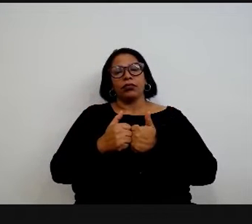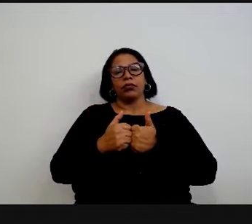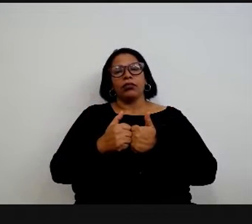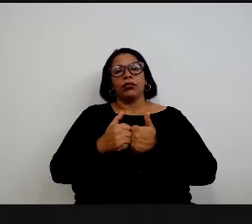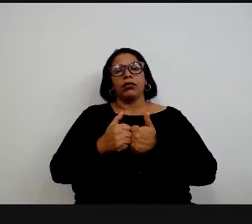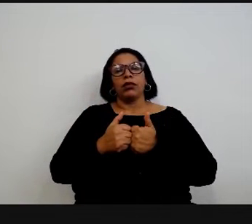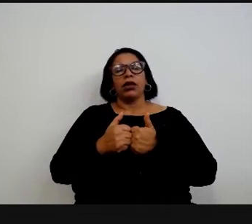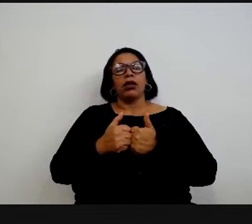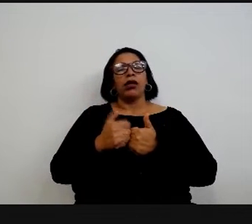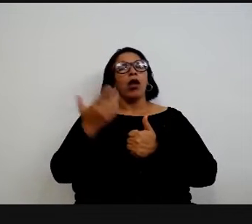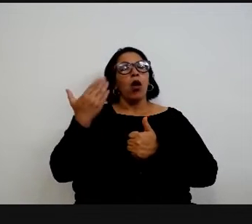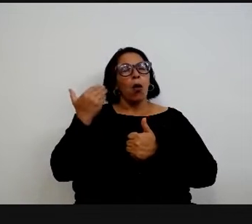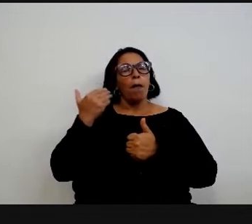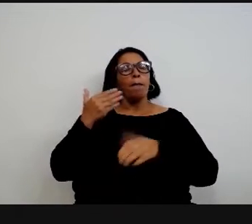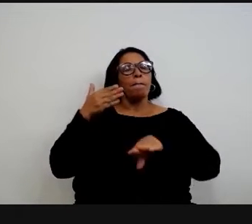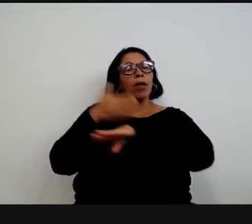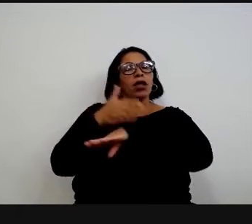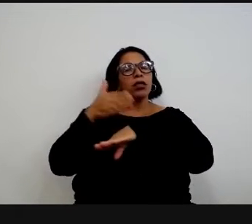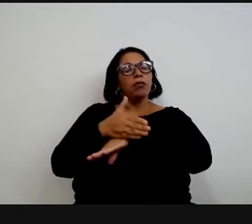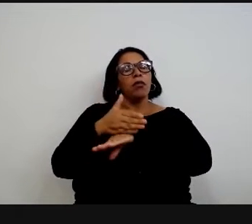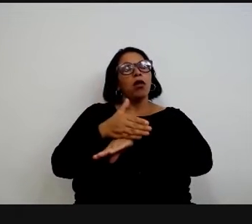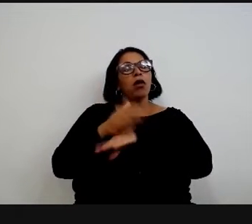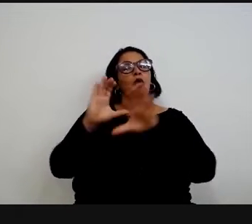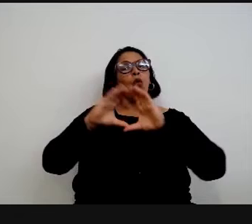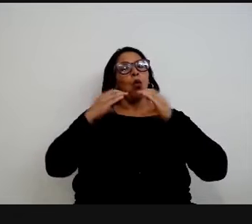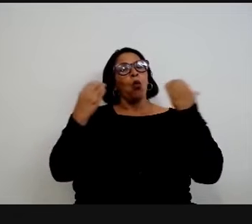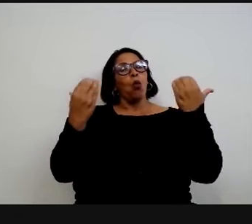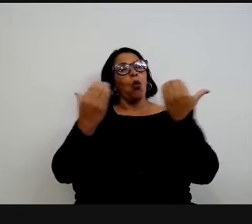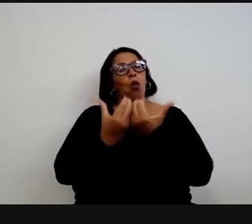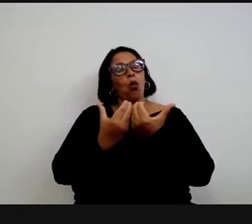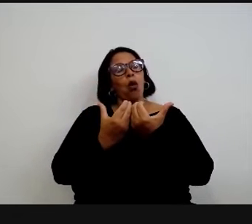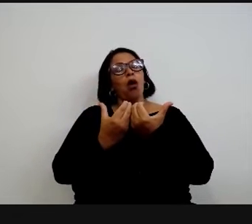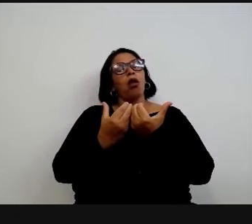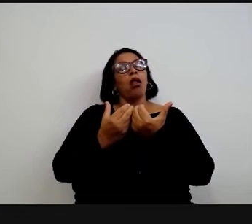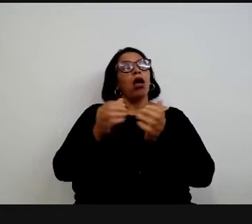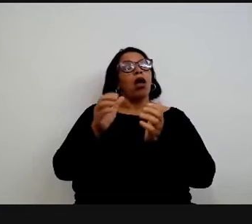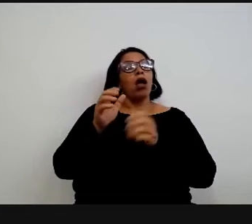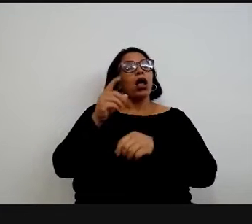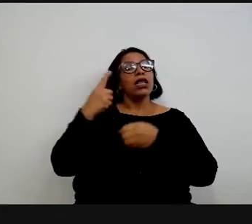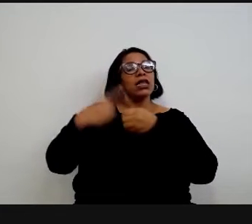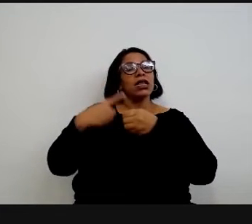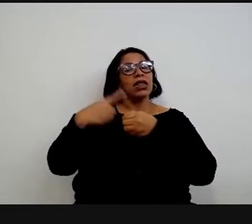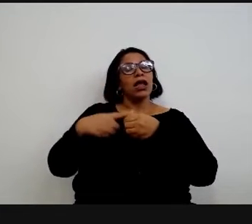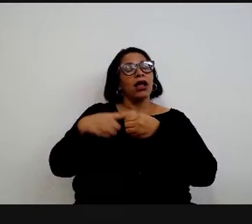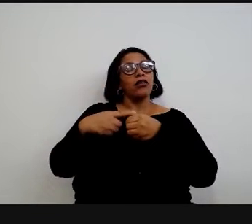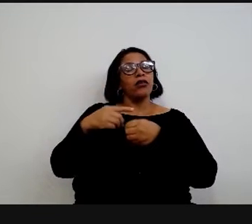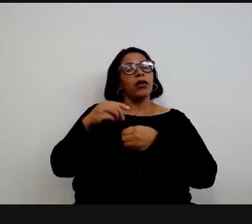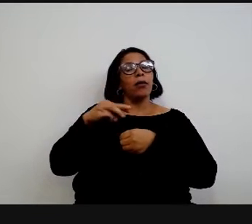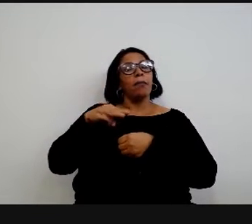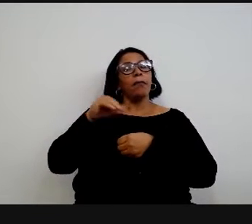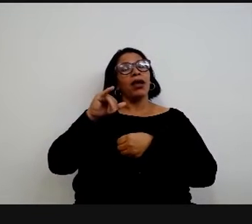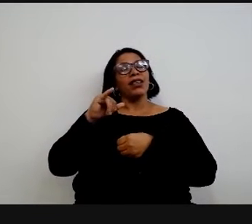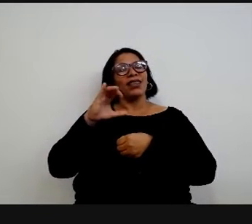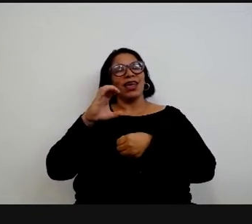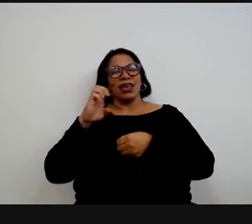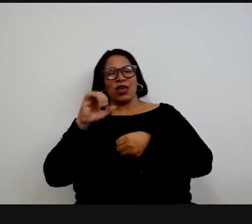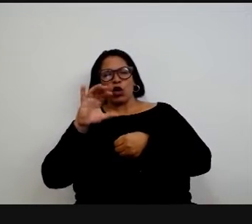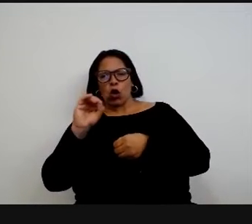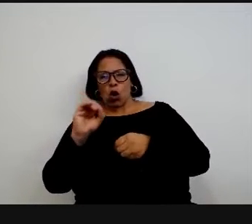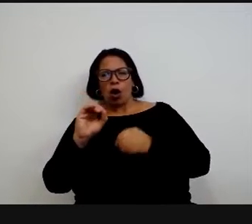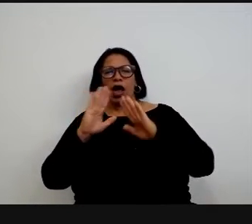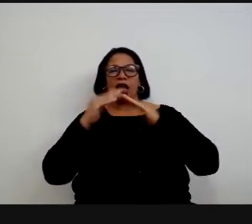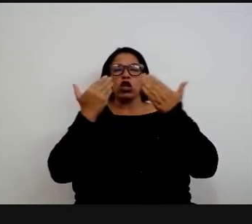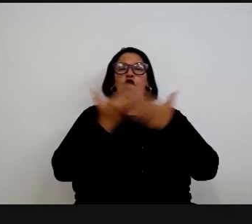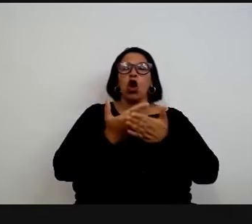Recentemente, eu participei em Maceió do EduContas, né? Que foi um seminário lá para reunir todas as escolas